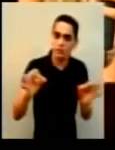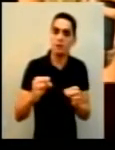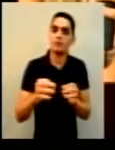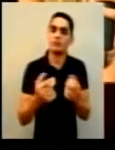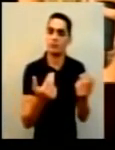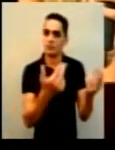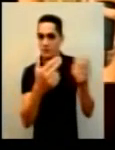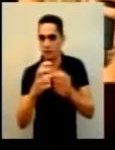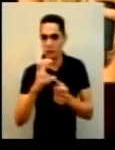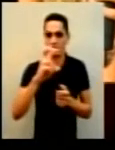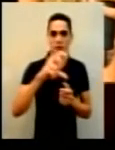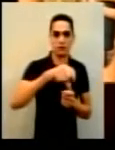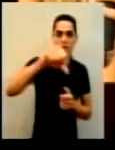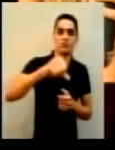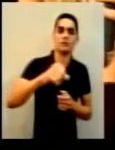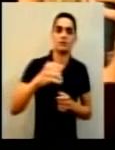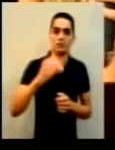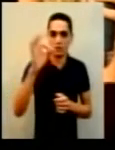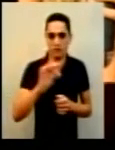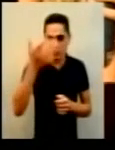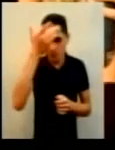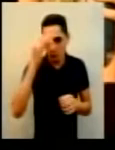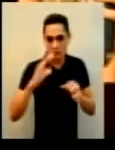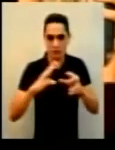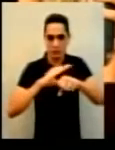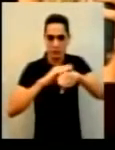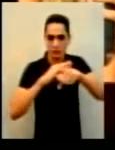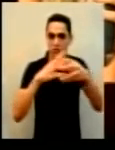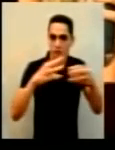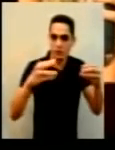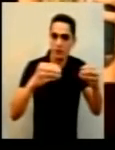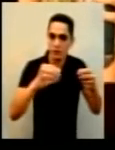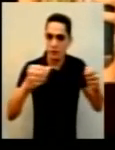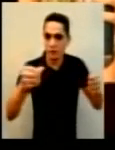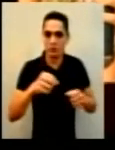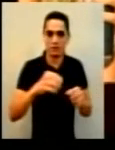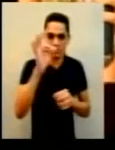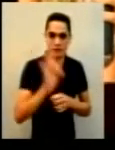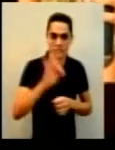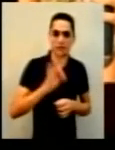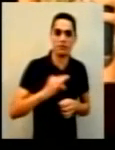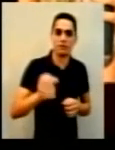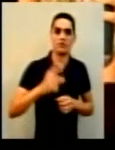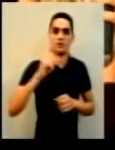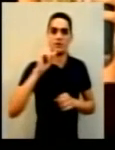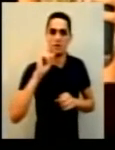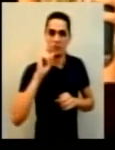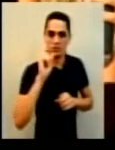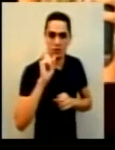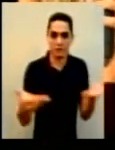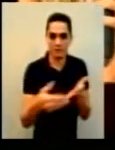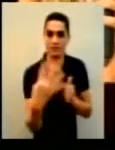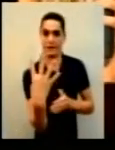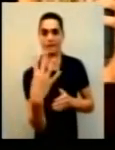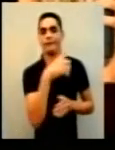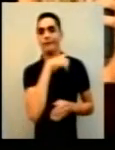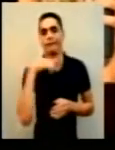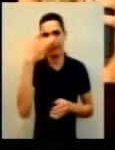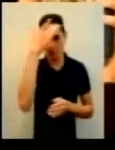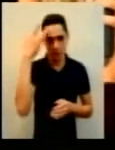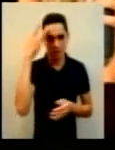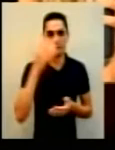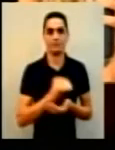59% de recuperados. Nosso coeficiente de incidência até o momento é de 1.359 casos de Covid,